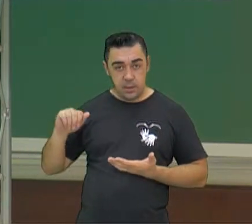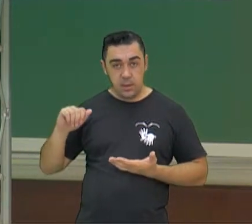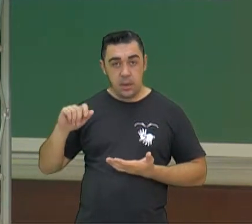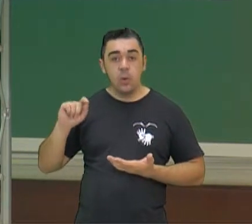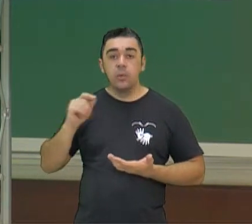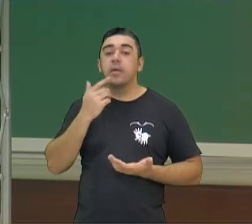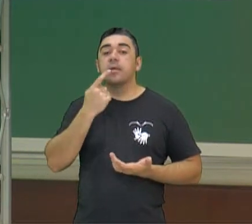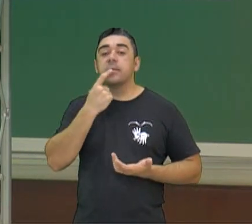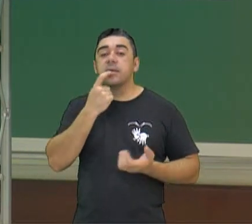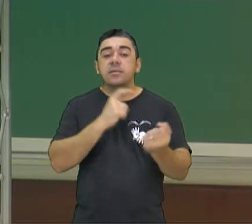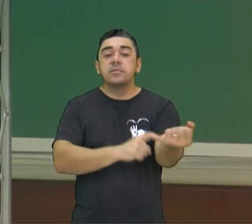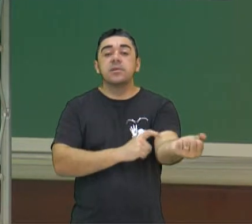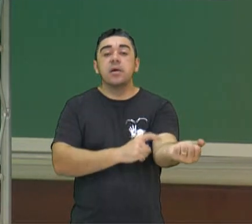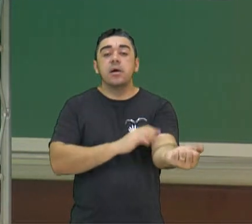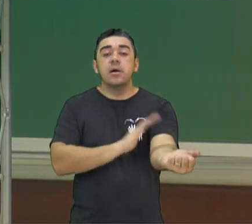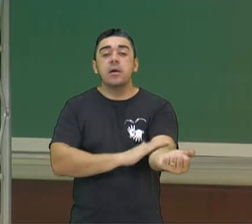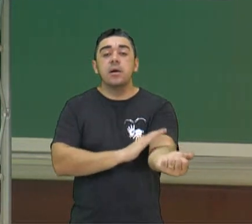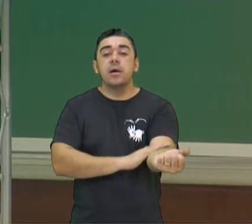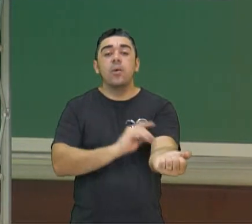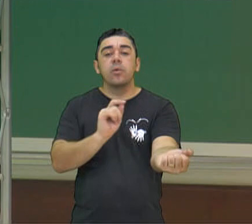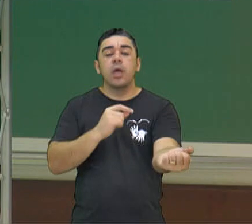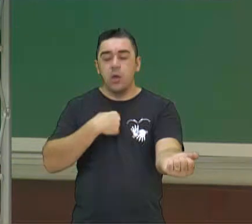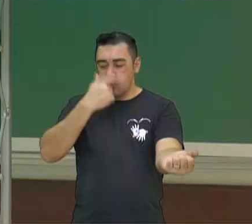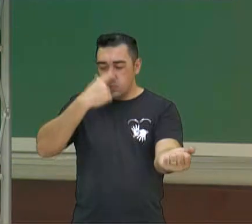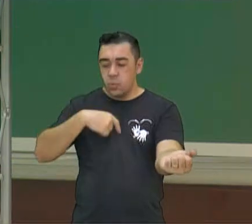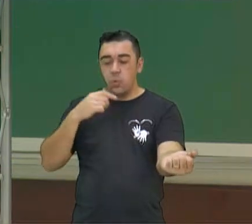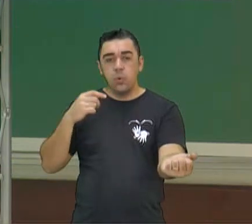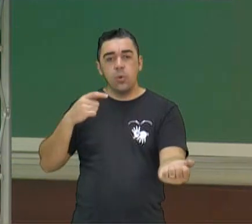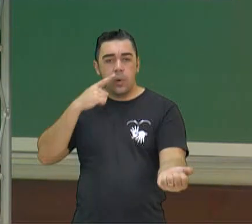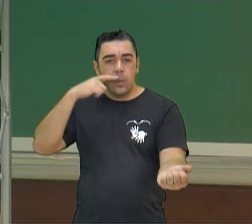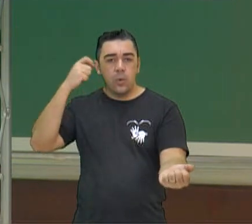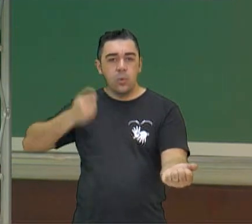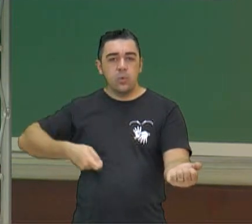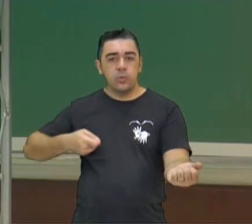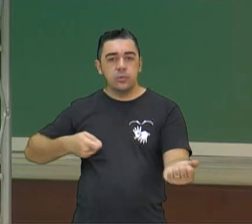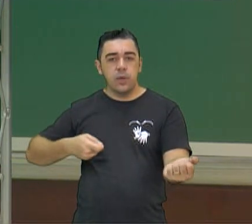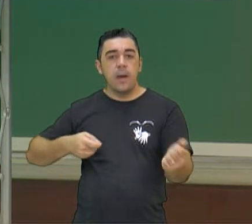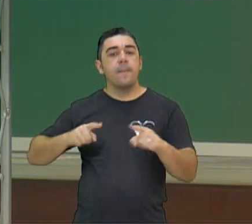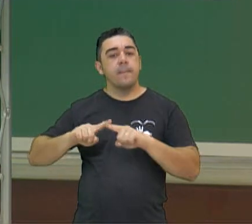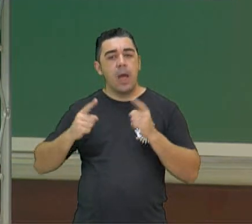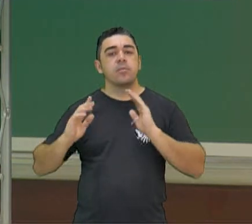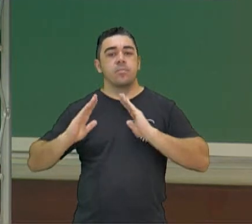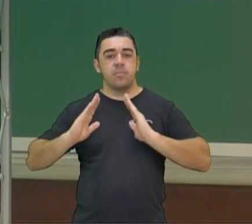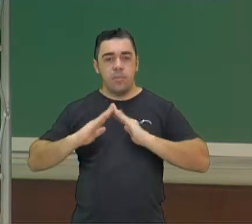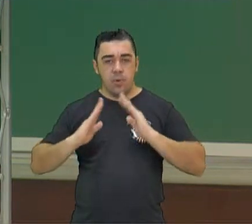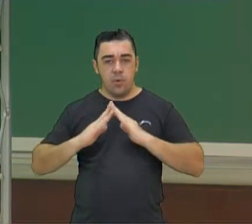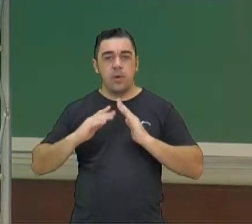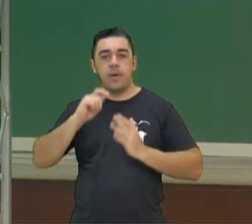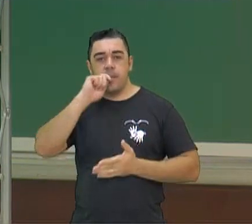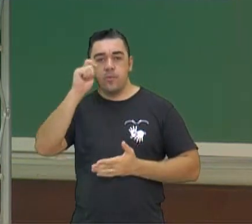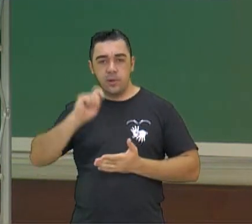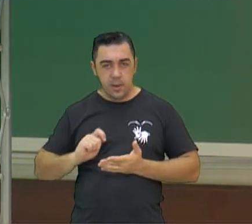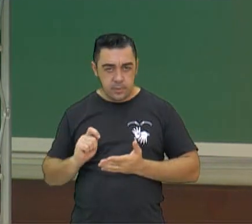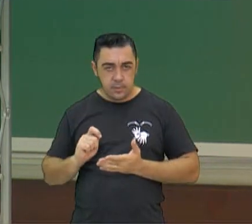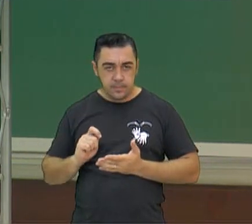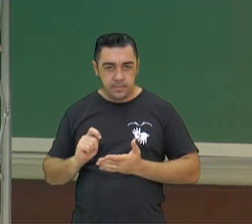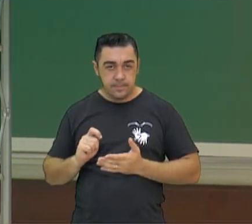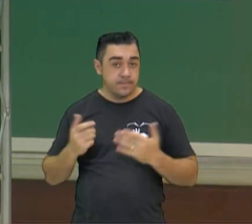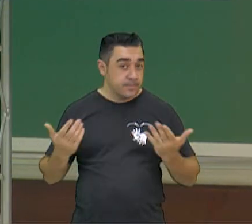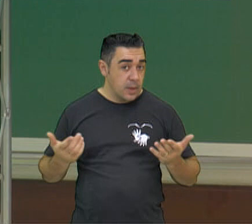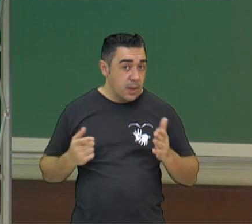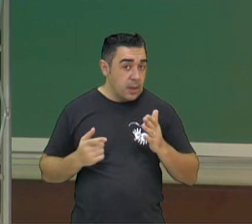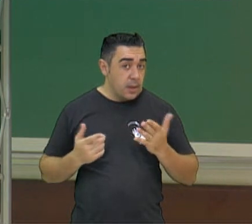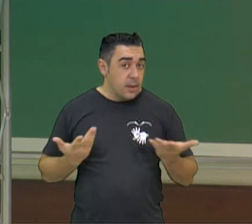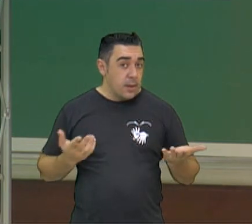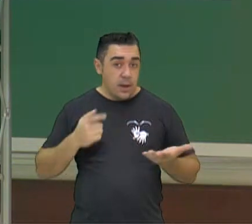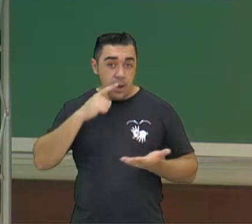questão sanguínea. Eles dizem que são russos, mesmo pertencendo, abre aspas, para a Ucrânia. E a Rússia quer isso por